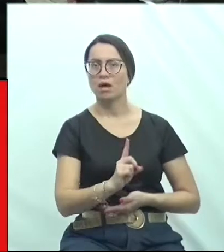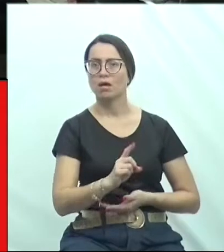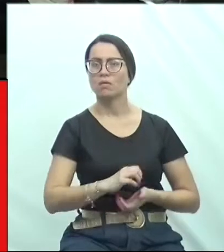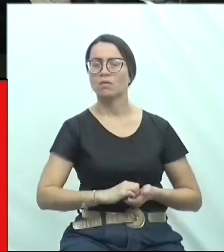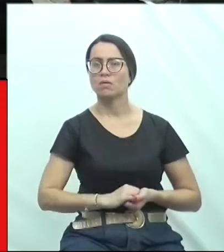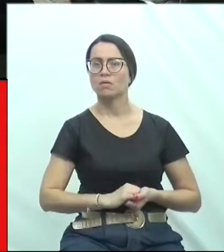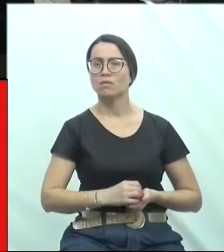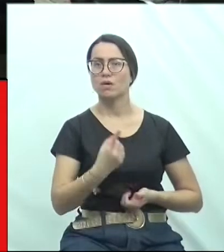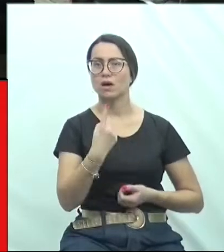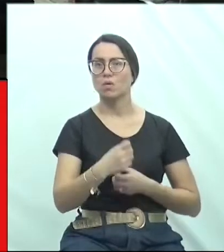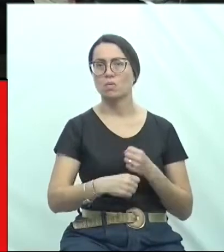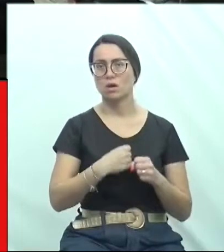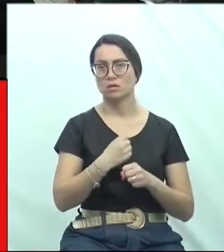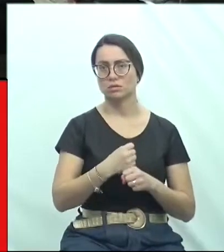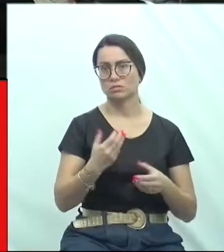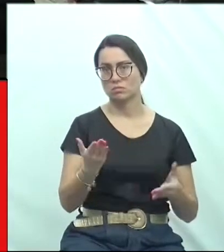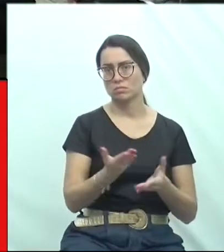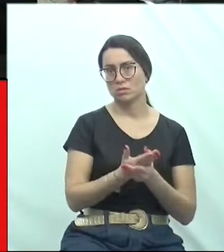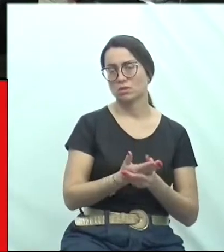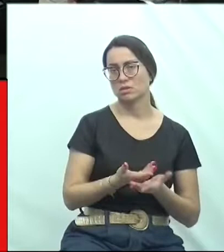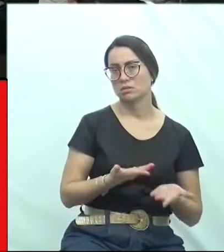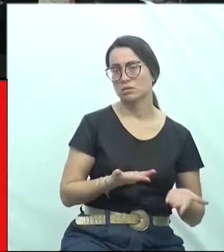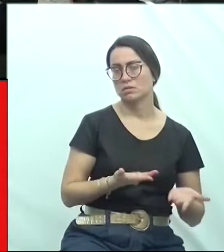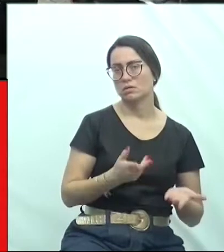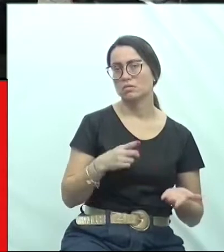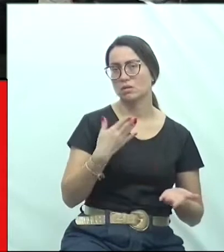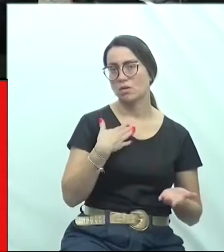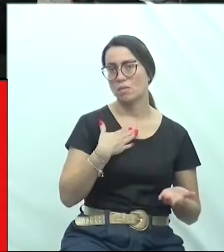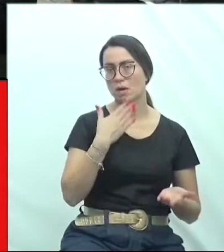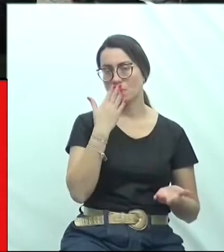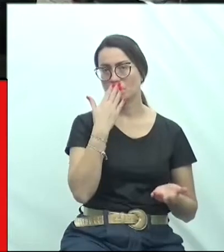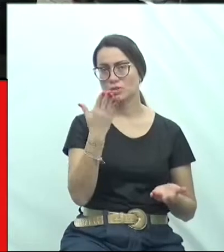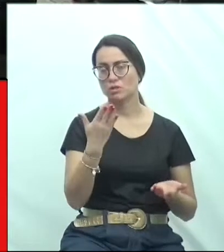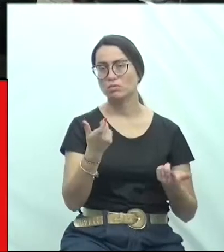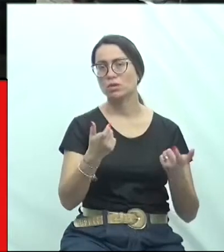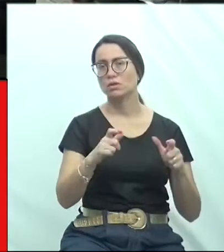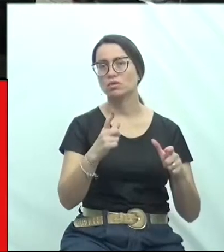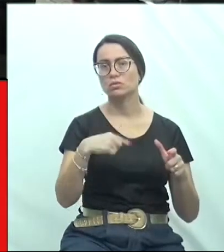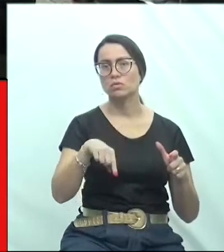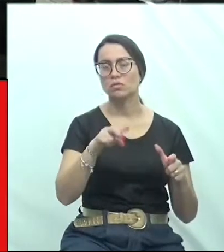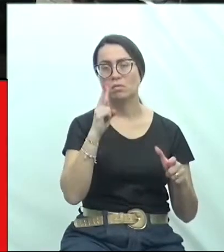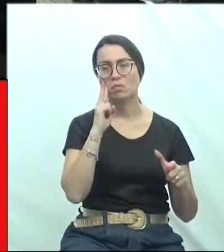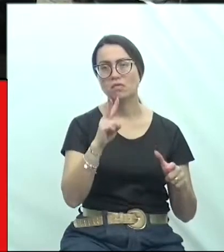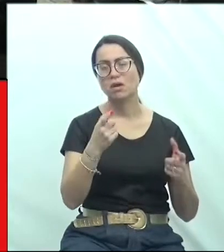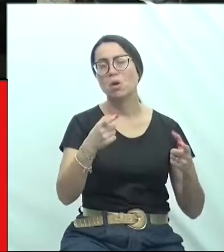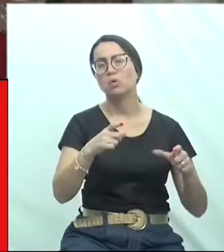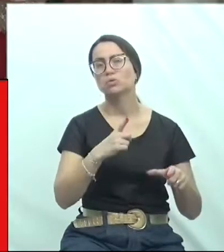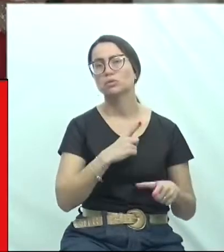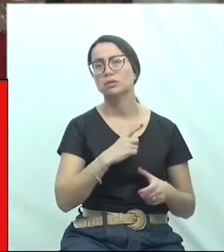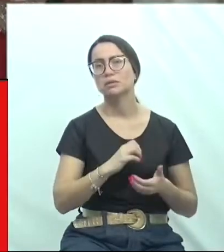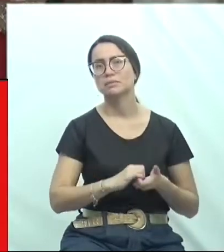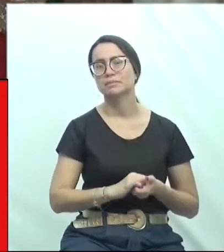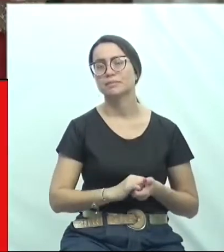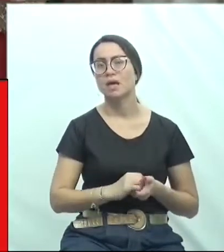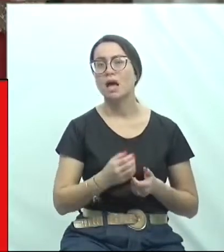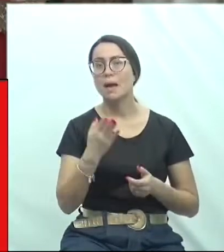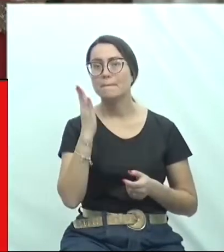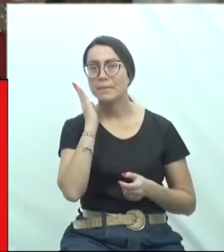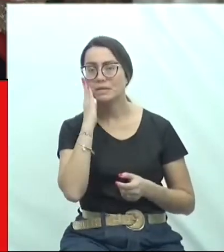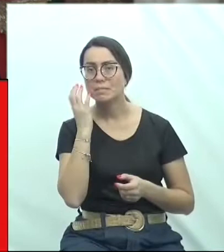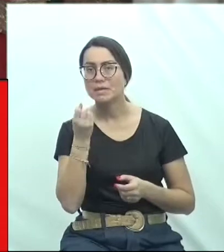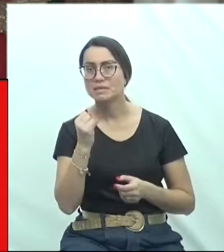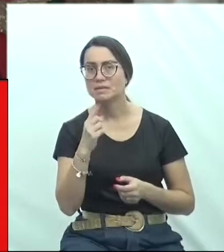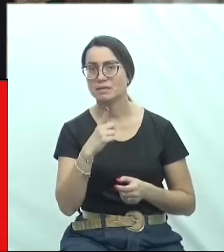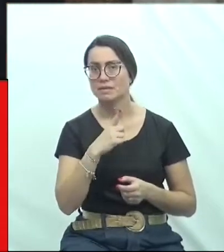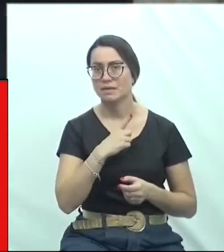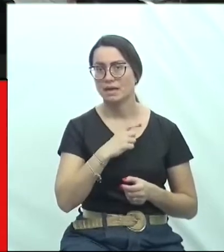Vou entrar judicialmente. E o meu pedido é que nós vamos ver aonde está esses dusters. Okay. Para nós ver se realmente tem ou não tem a retirada